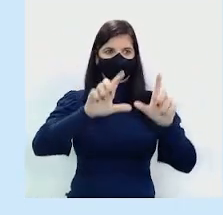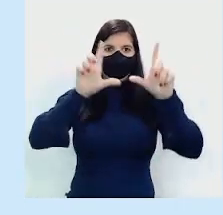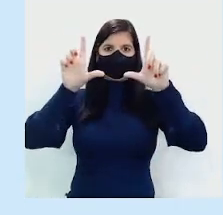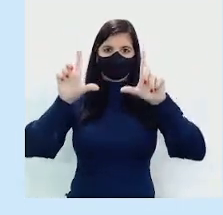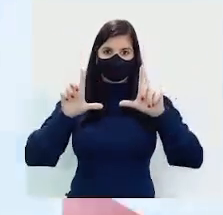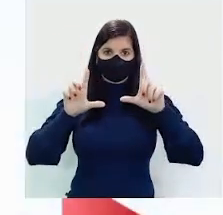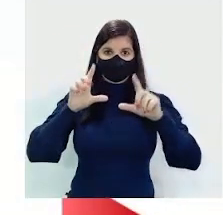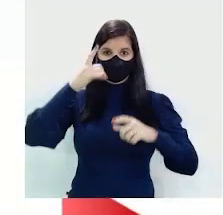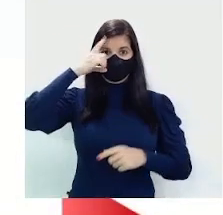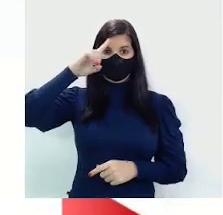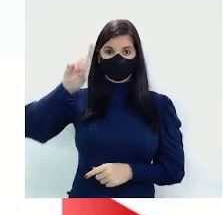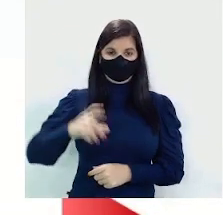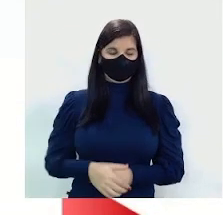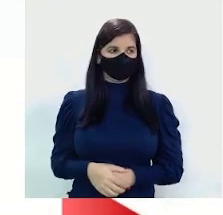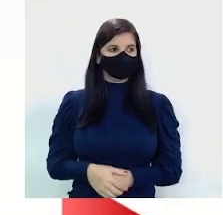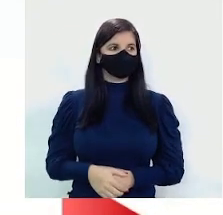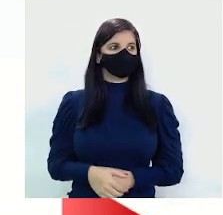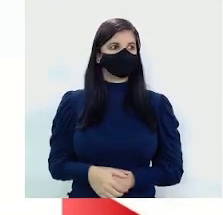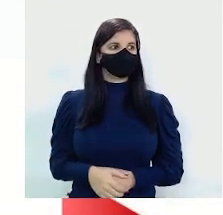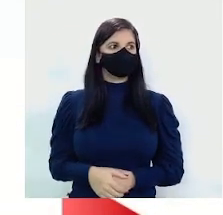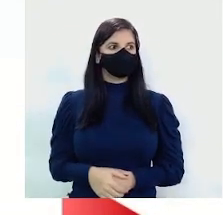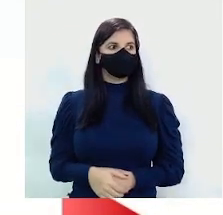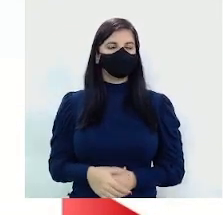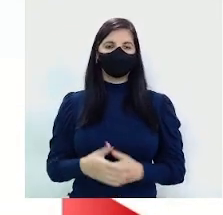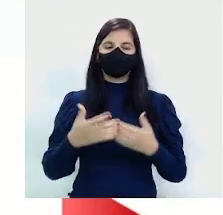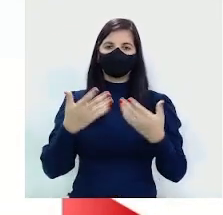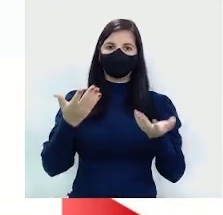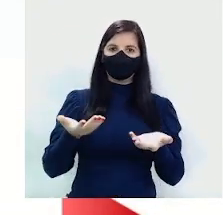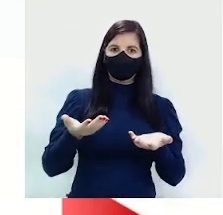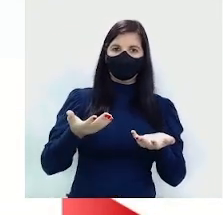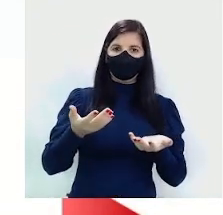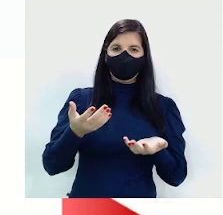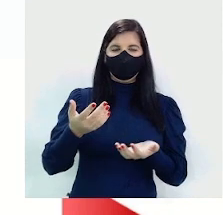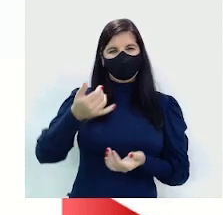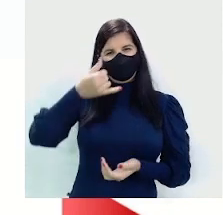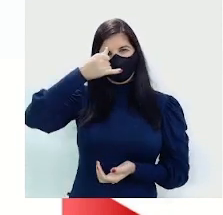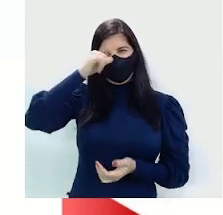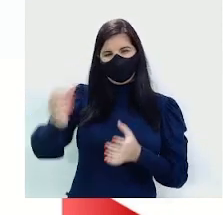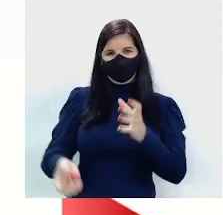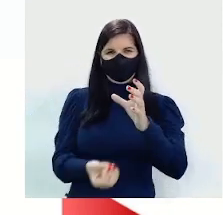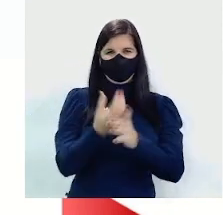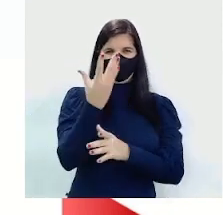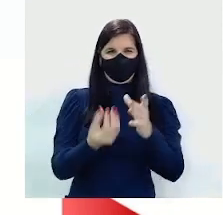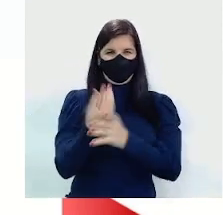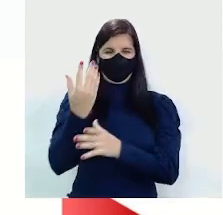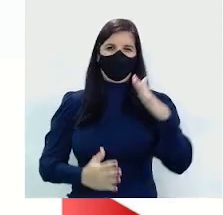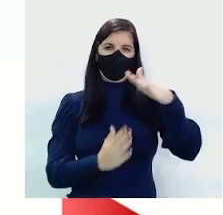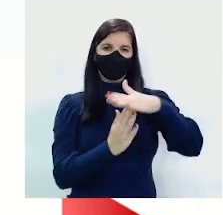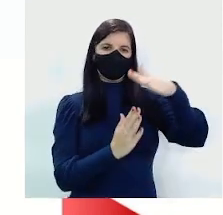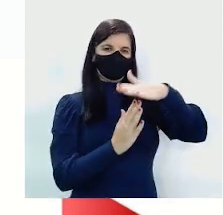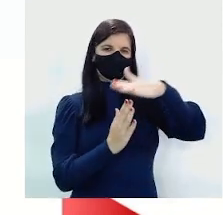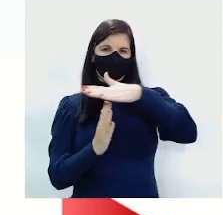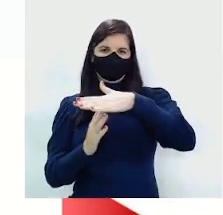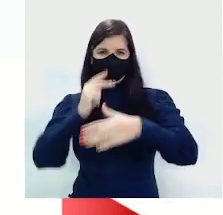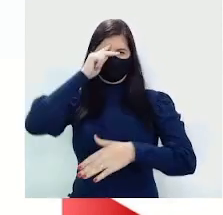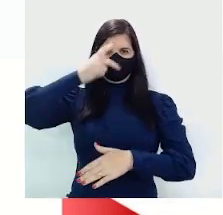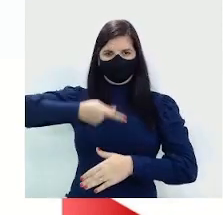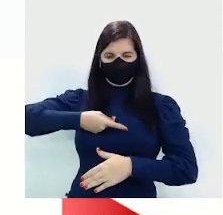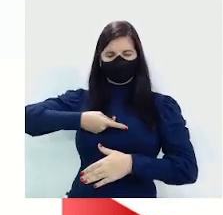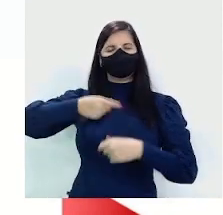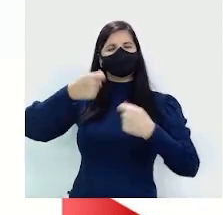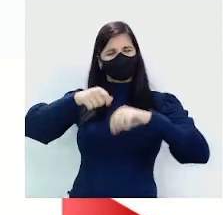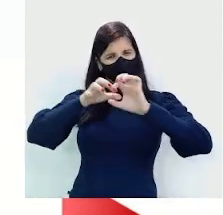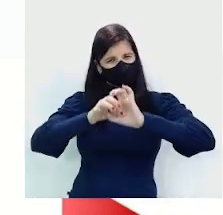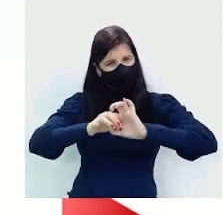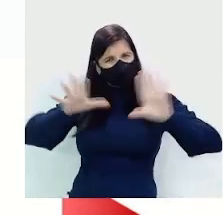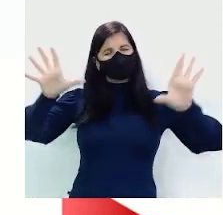do dia. Olha só. Não crie limites para si mesmo. Você deve ir tão